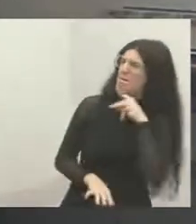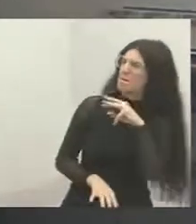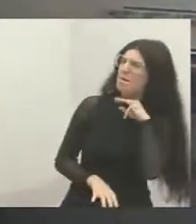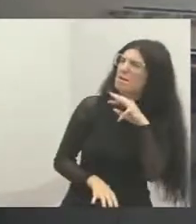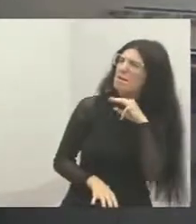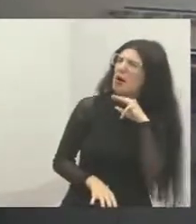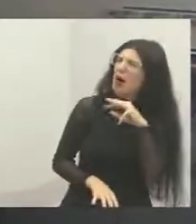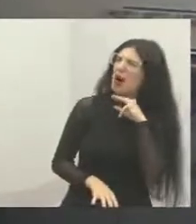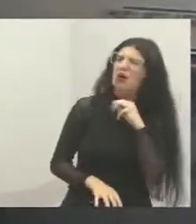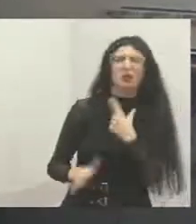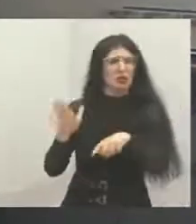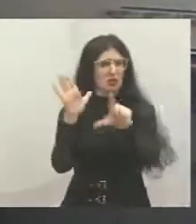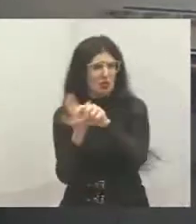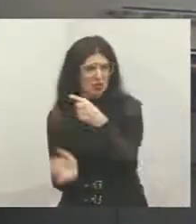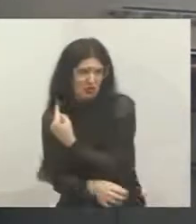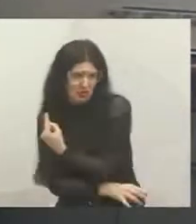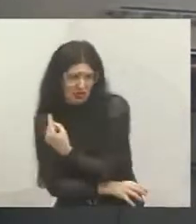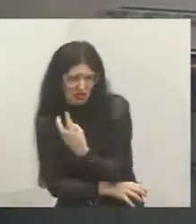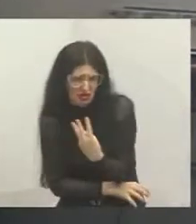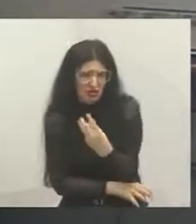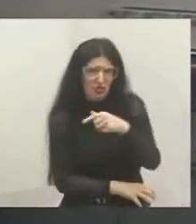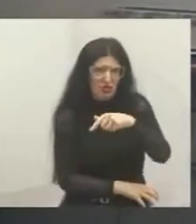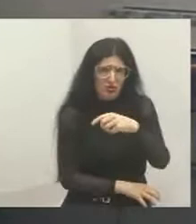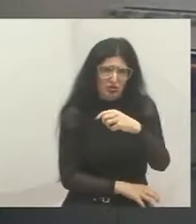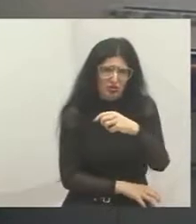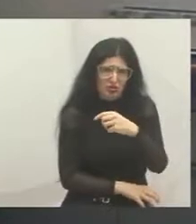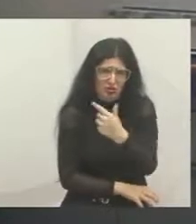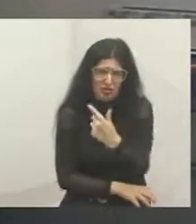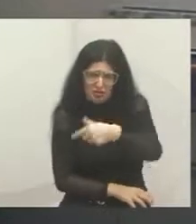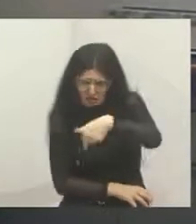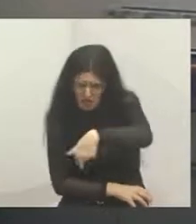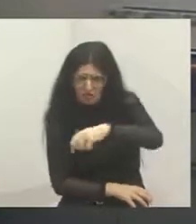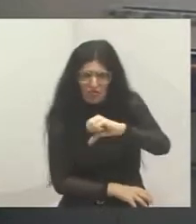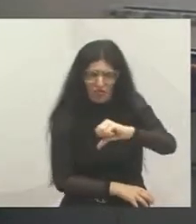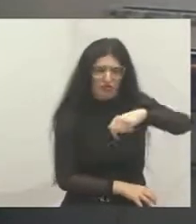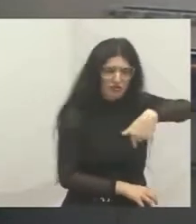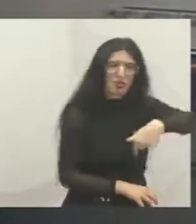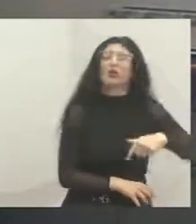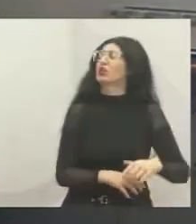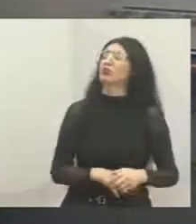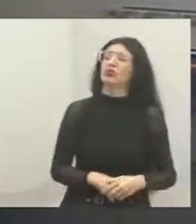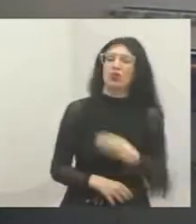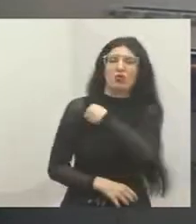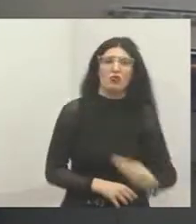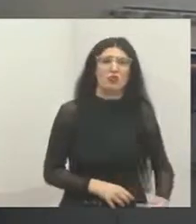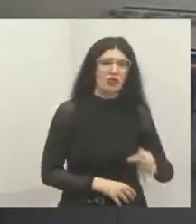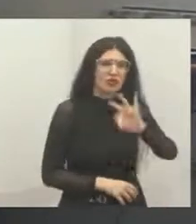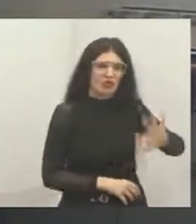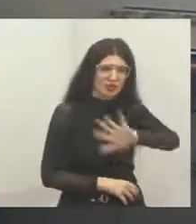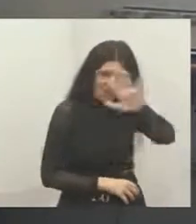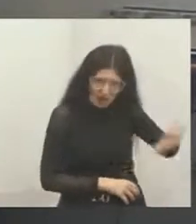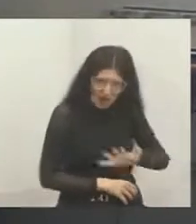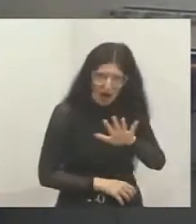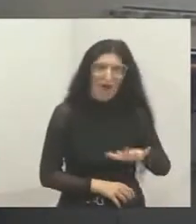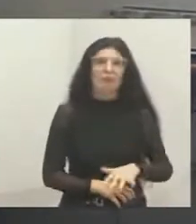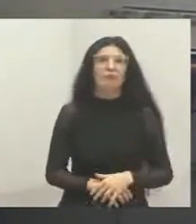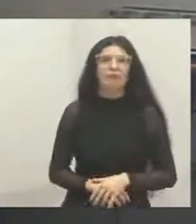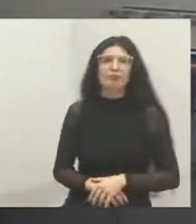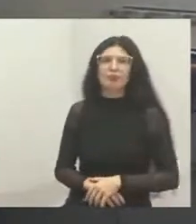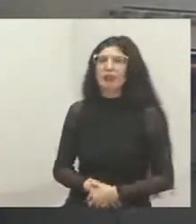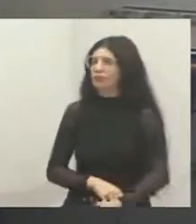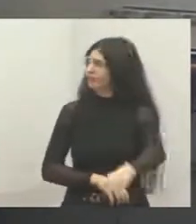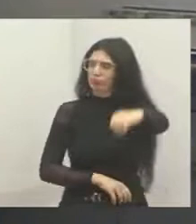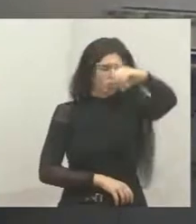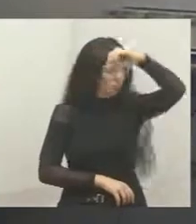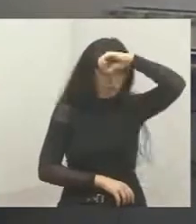a partir da Lei 13.979 do governo federal, de 6 de fevereiro, que nós ficamos sabendo da pandemia, né?